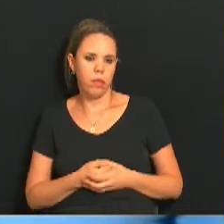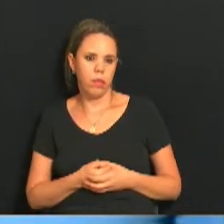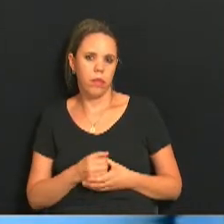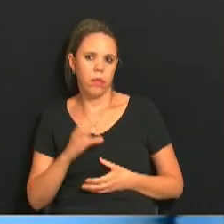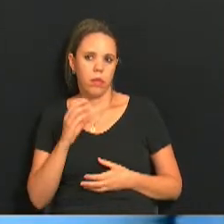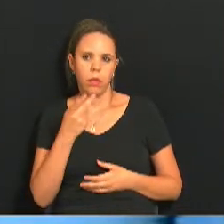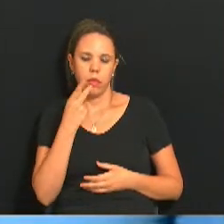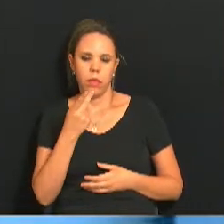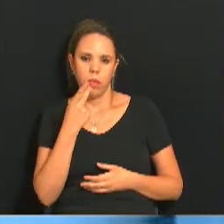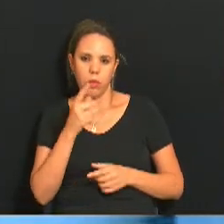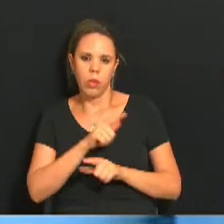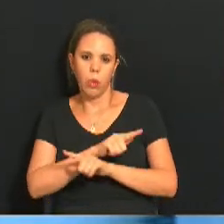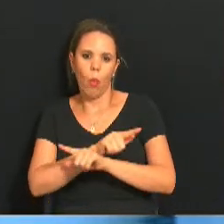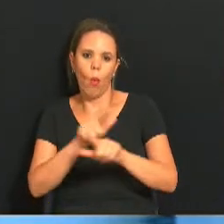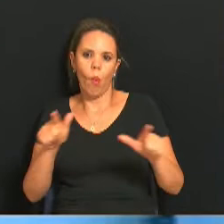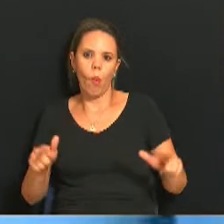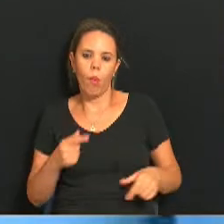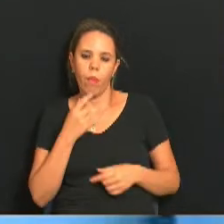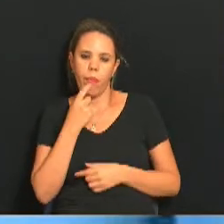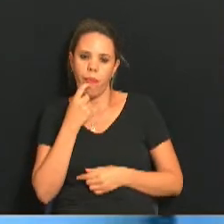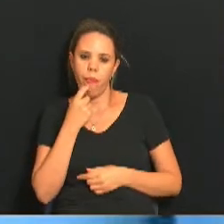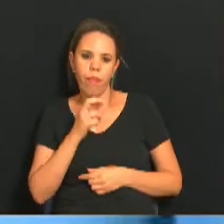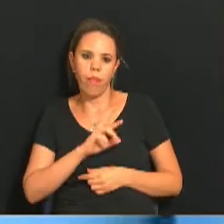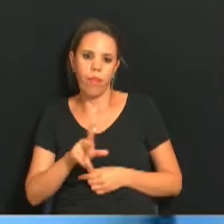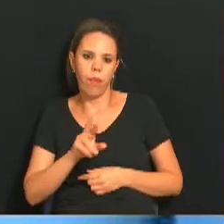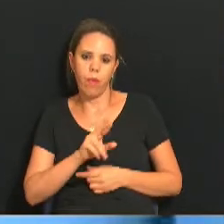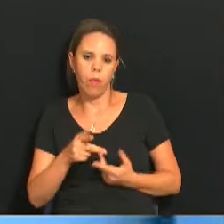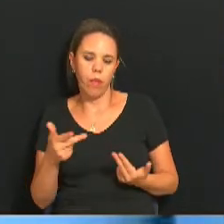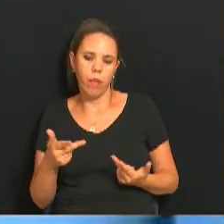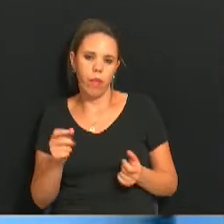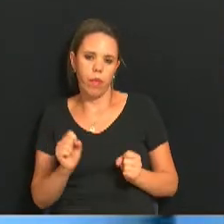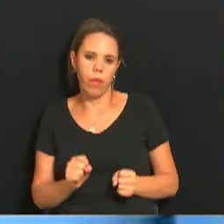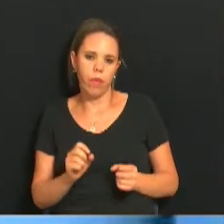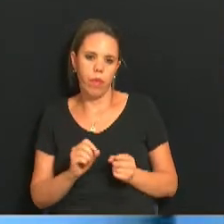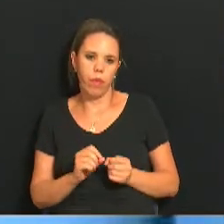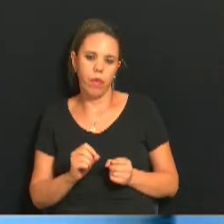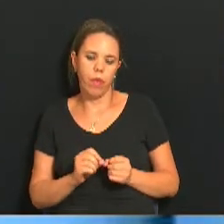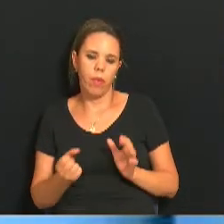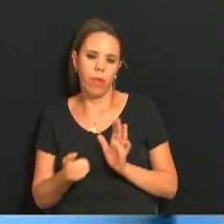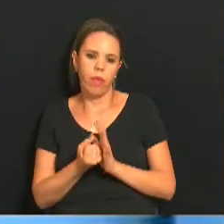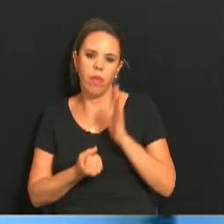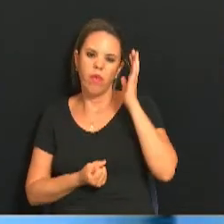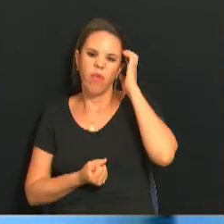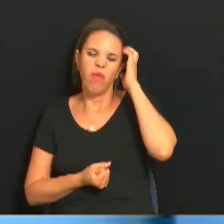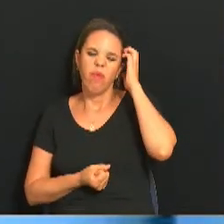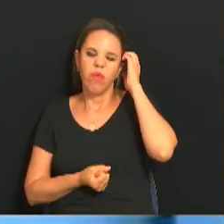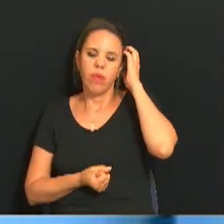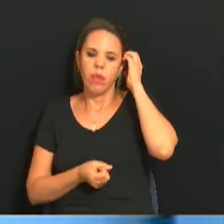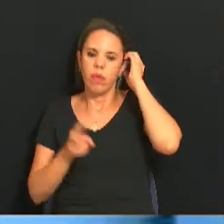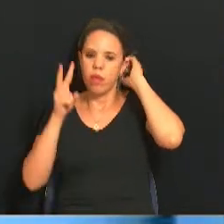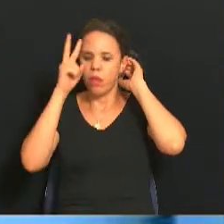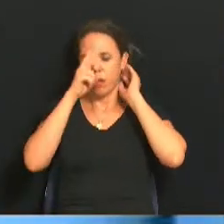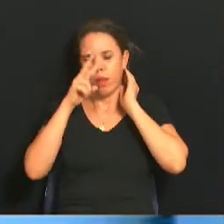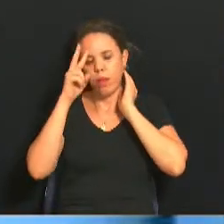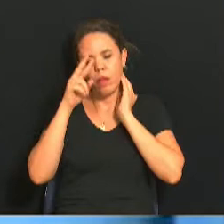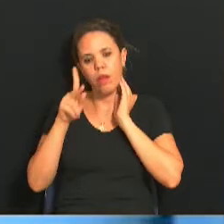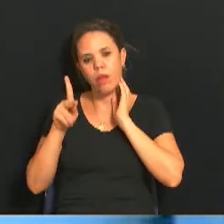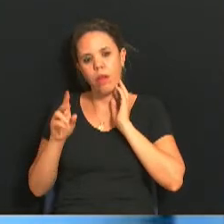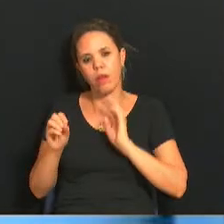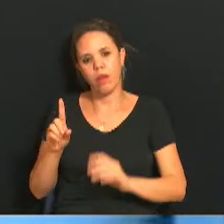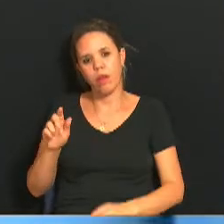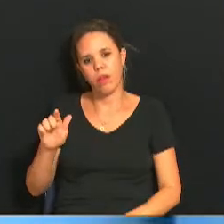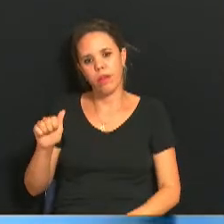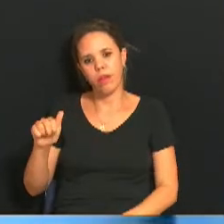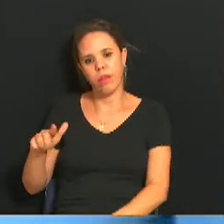fala do espaço vazio e os espaços vazios não é coisa que possa ser um lado Lembrando que a poligonal ela se